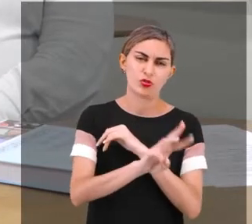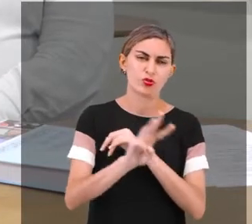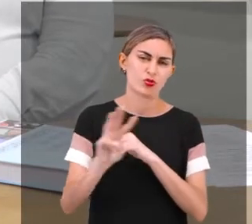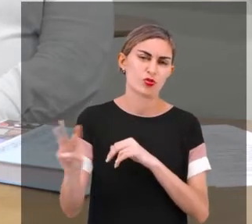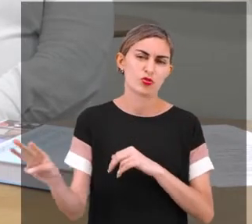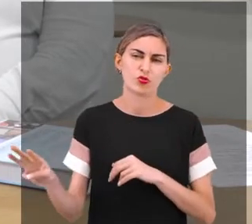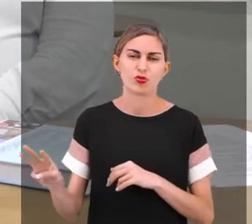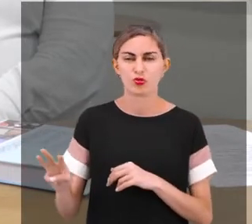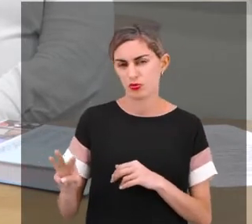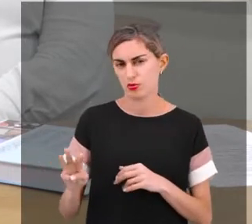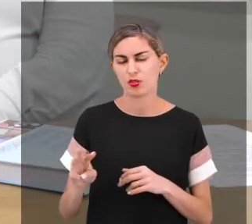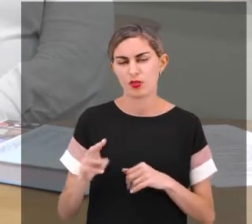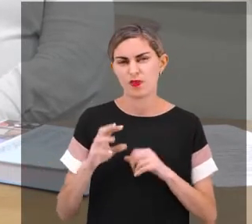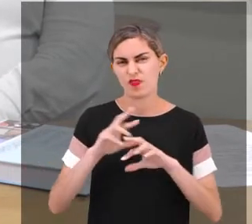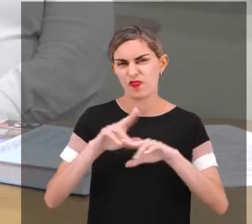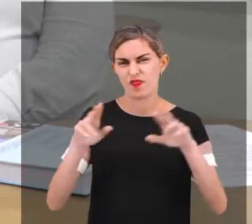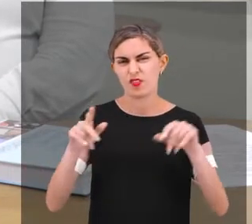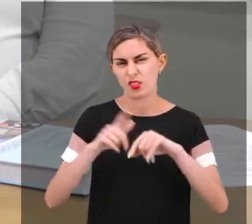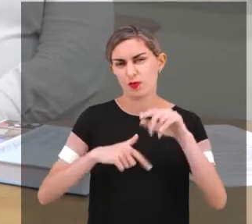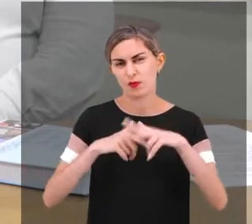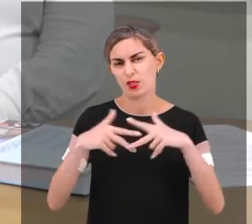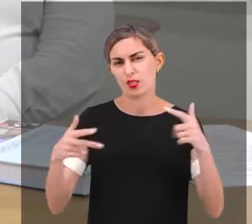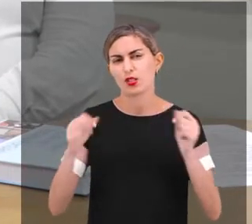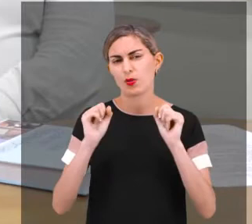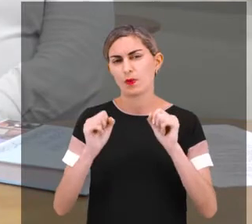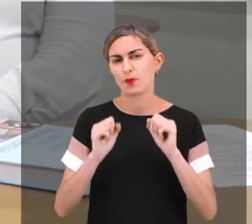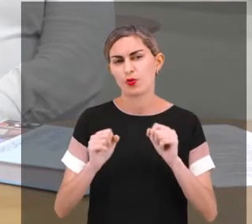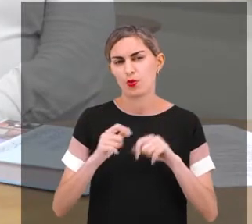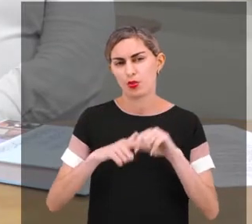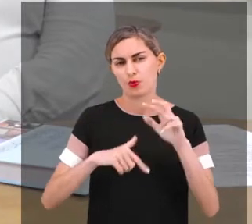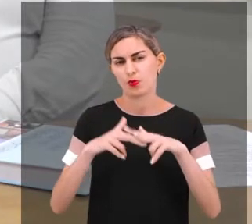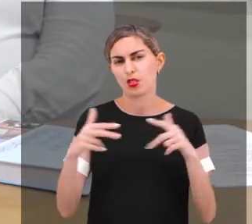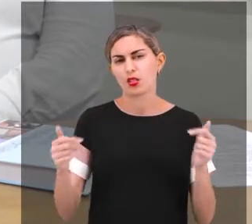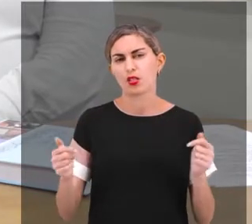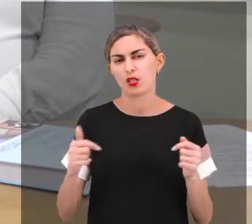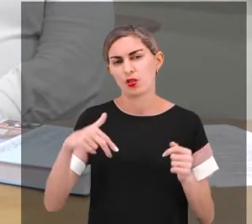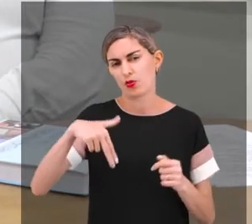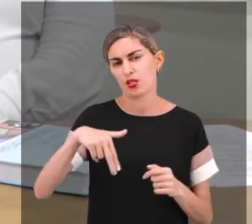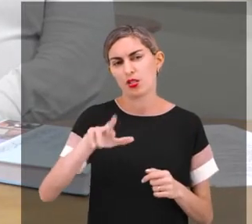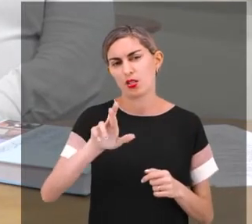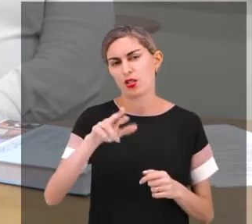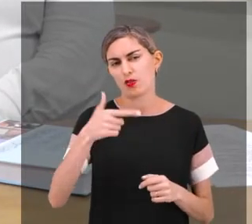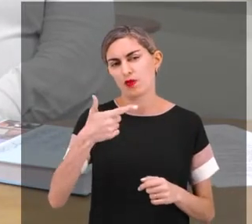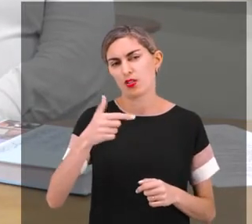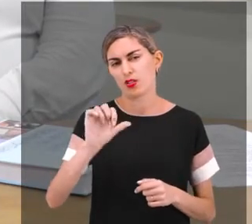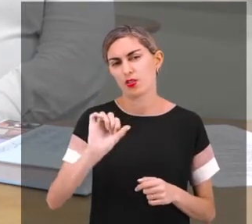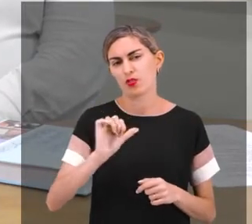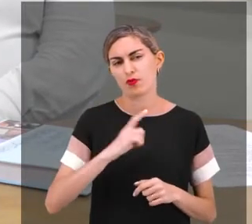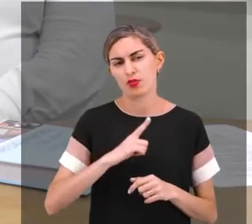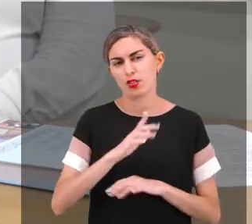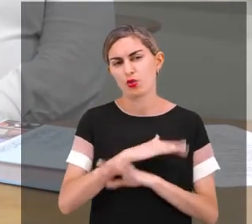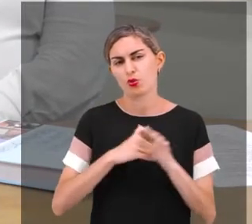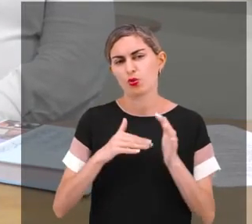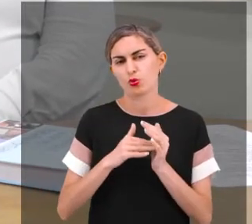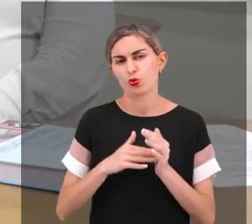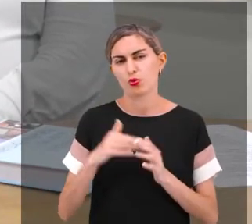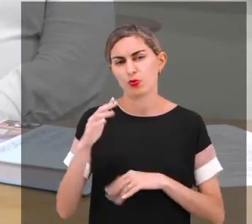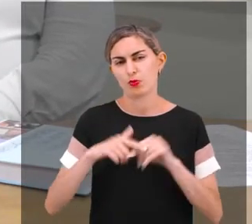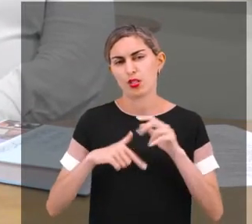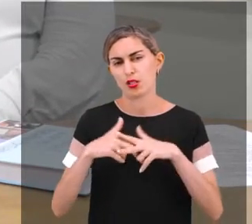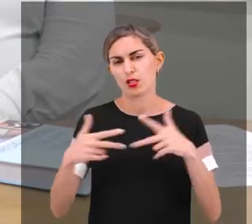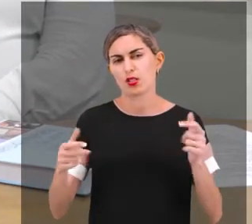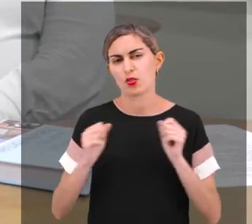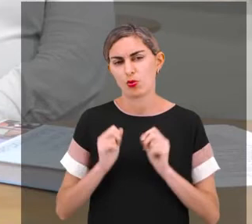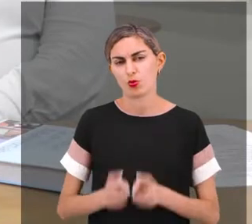vocês têm vídeos e vários materiais que vocês podem, material da NR29, mas tem outros materiais que vocês podem